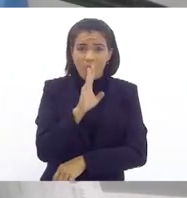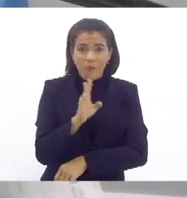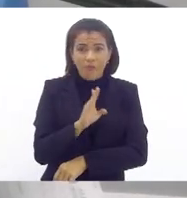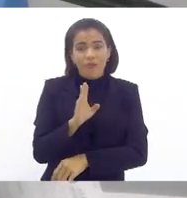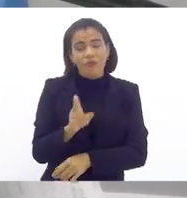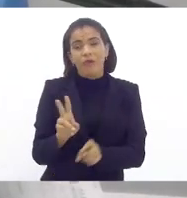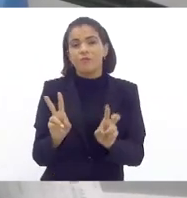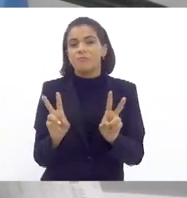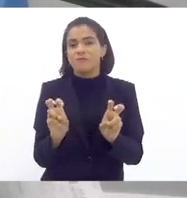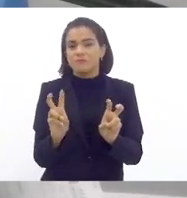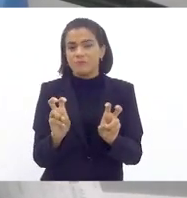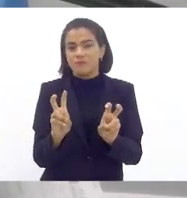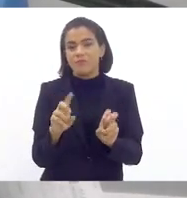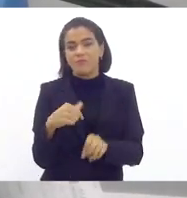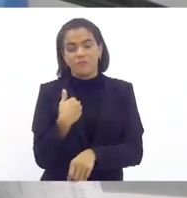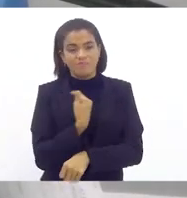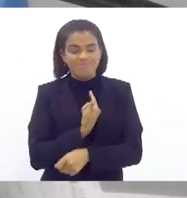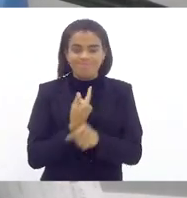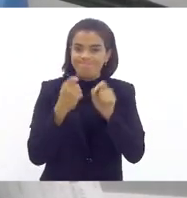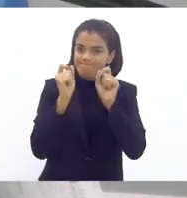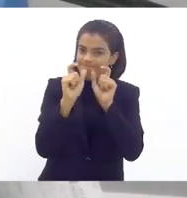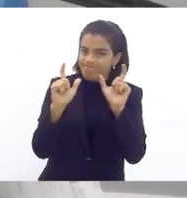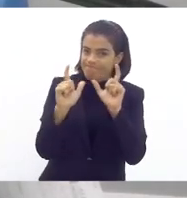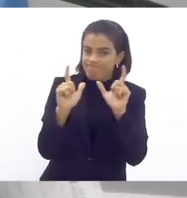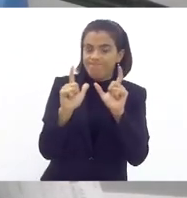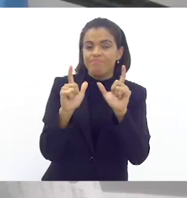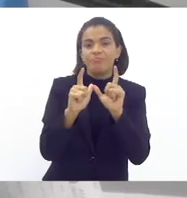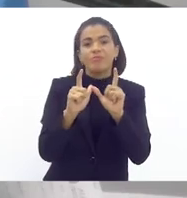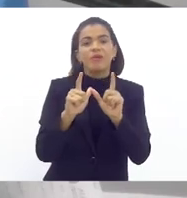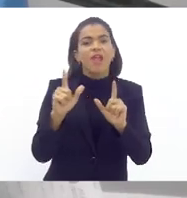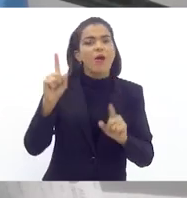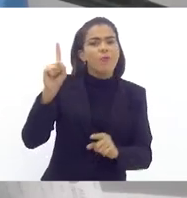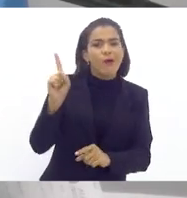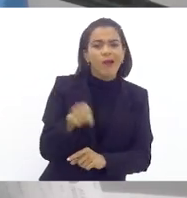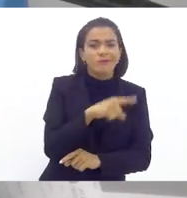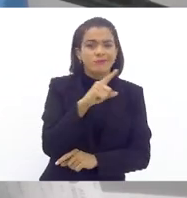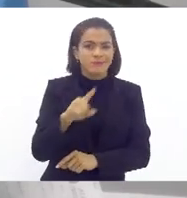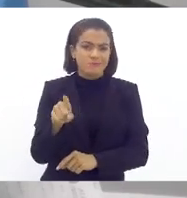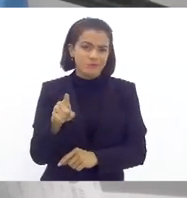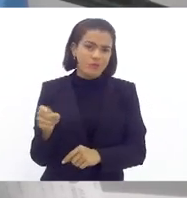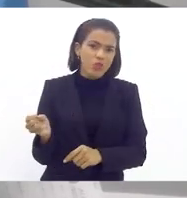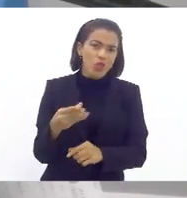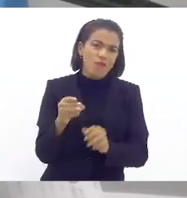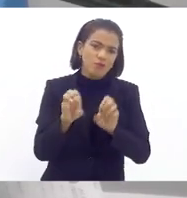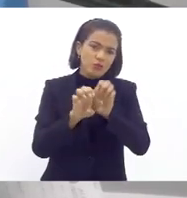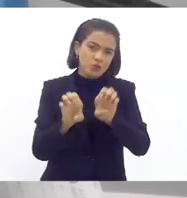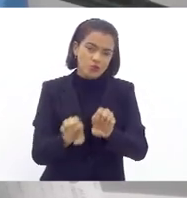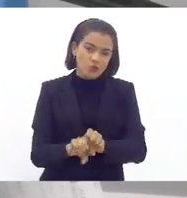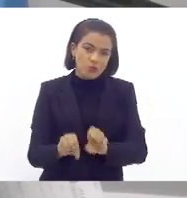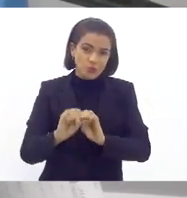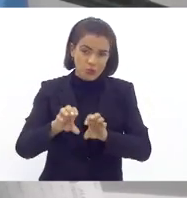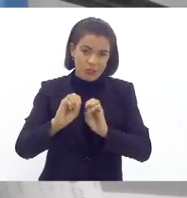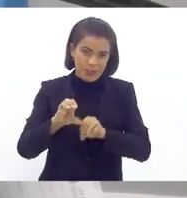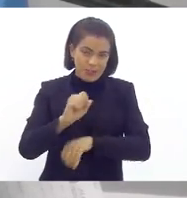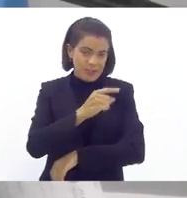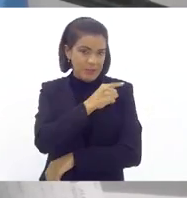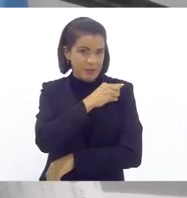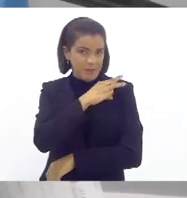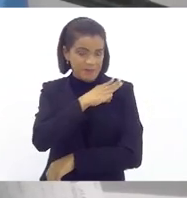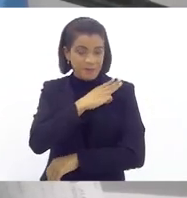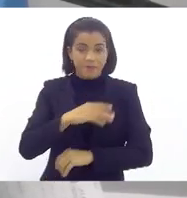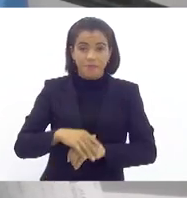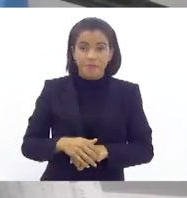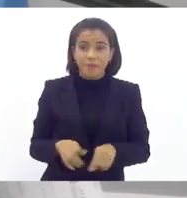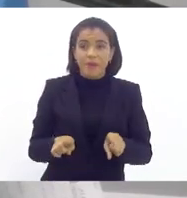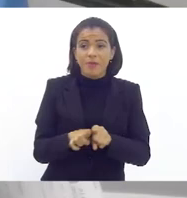é uma questão também que nós temos que estar atentos é a revogação desse novo ensino médio e também a revisão e a discussão mais profunda sobre